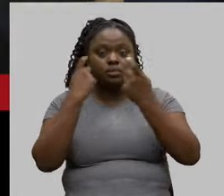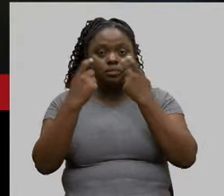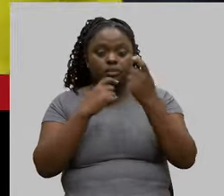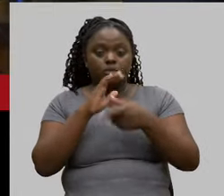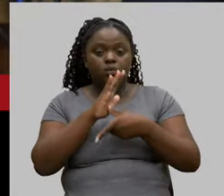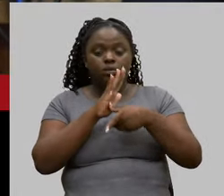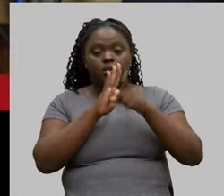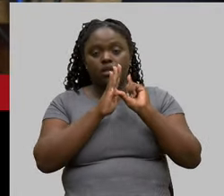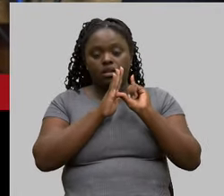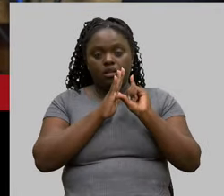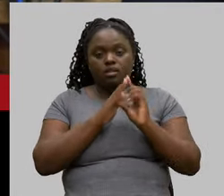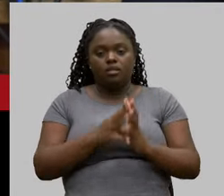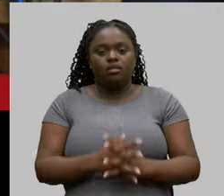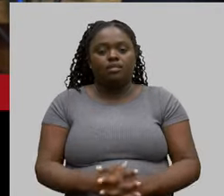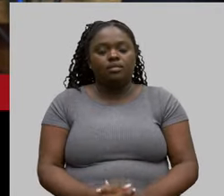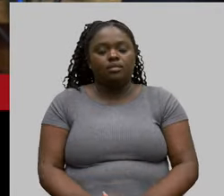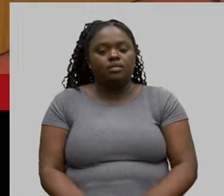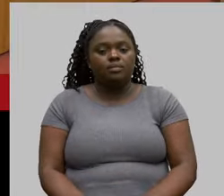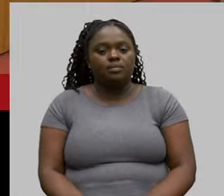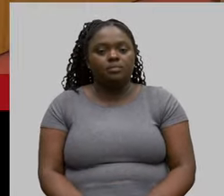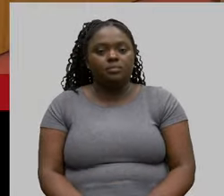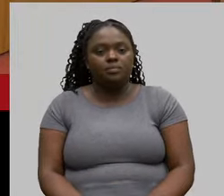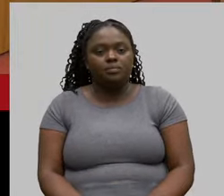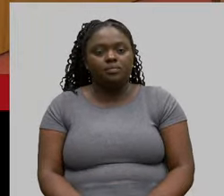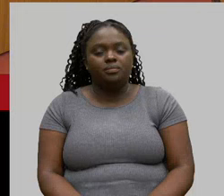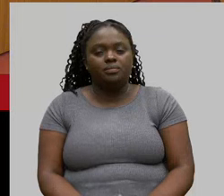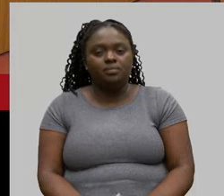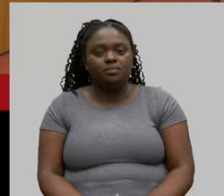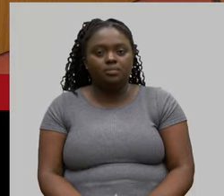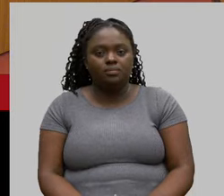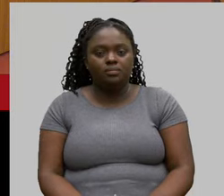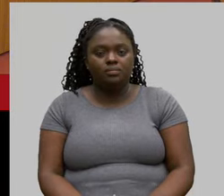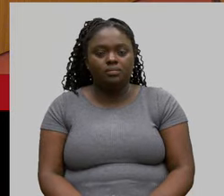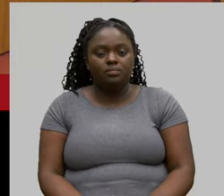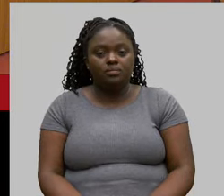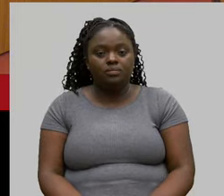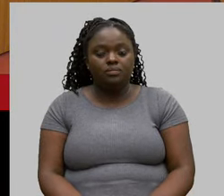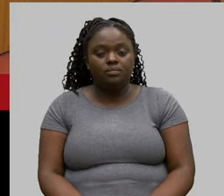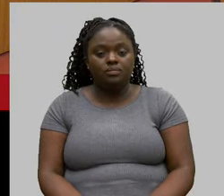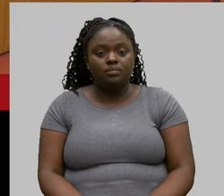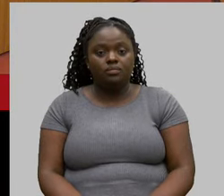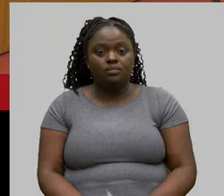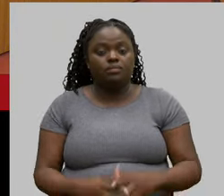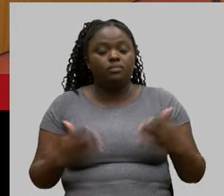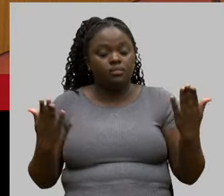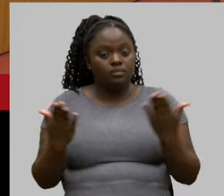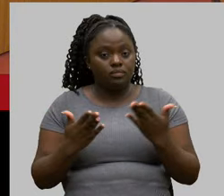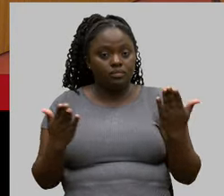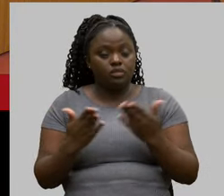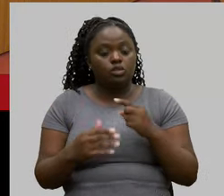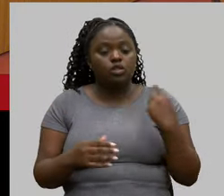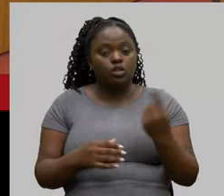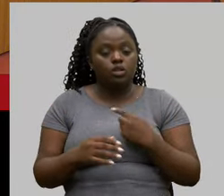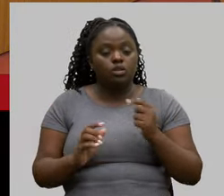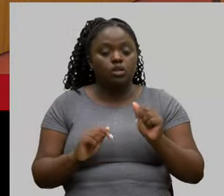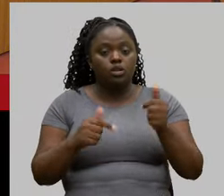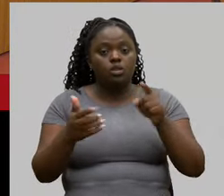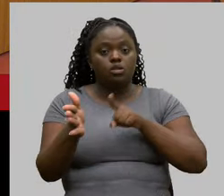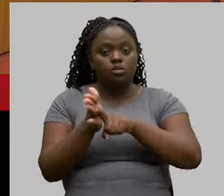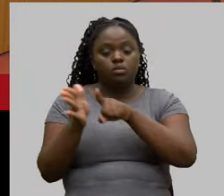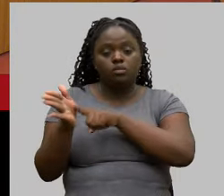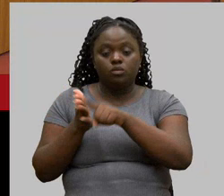foi ressuscitada bom Nós faremos agora Os questionamentos que foram encaminhados por